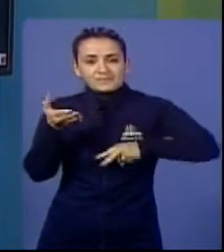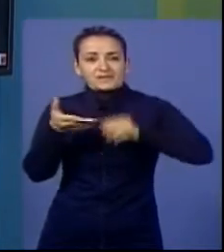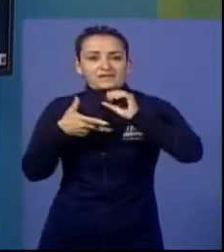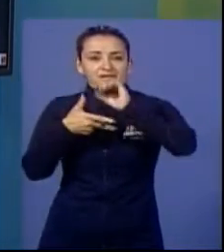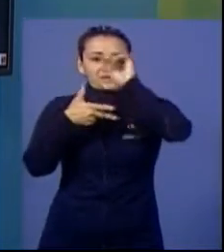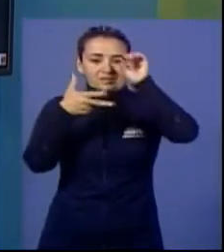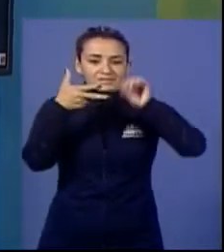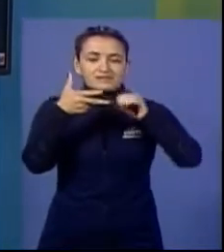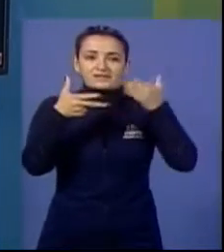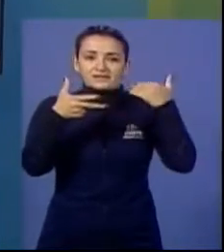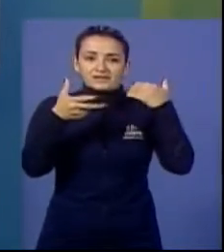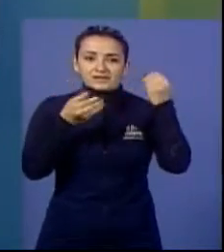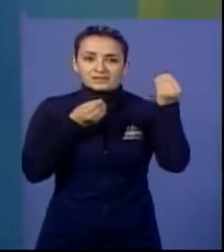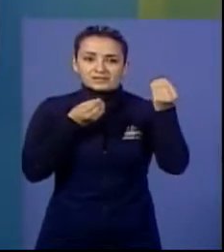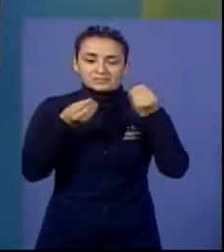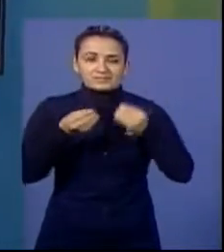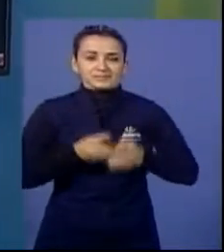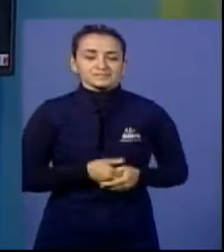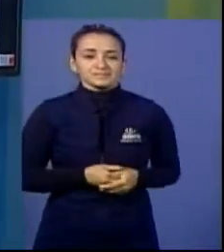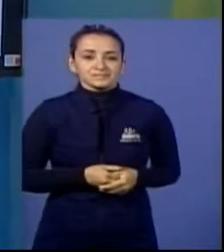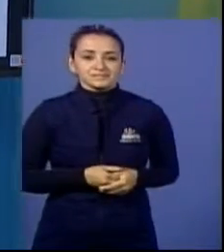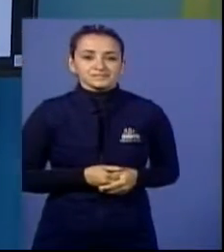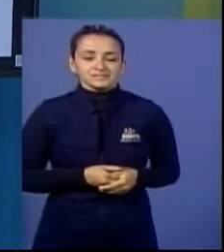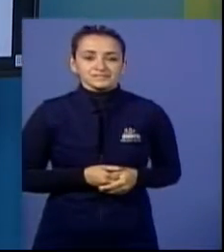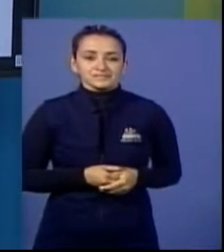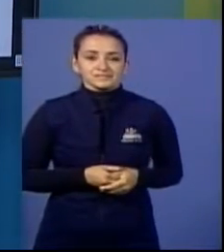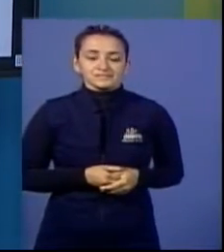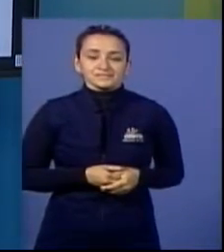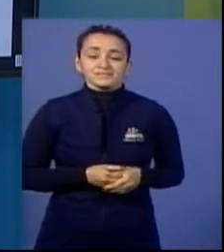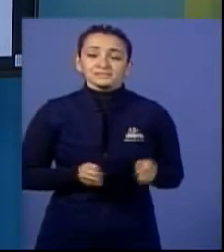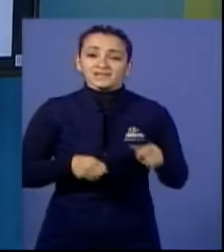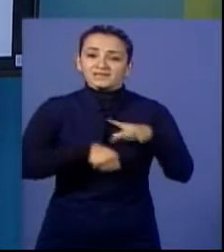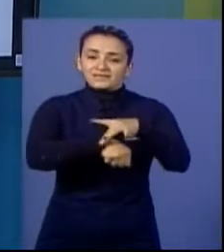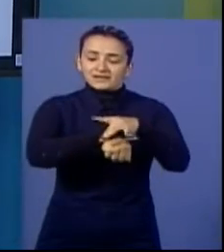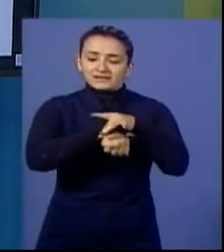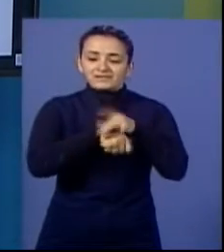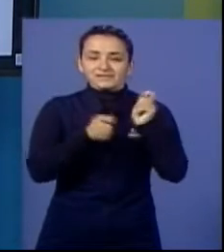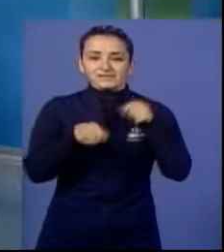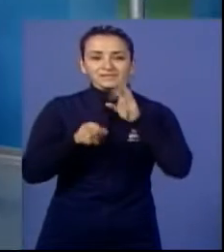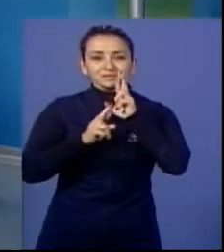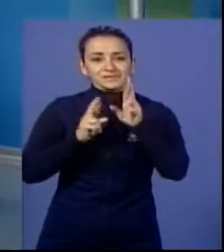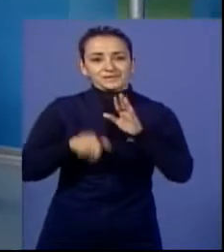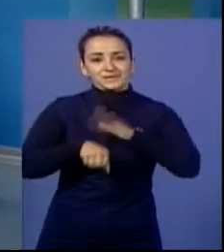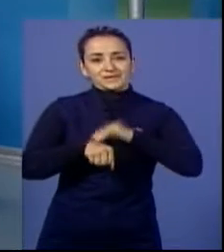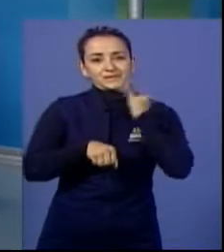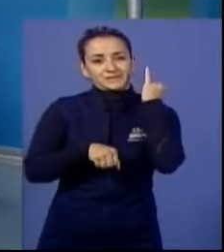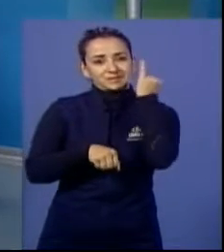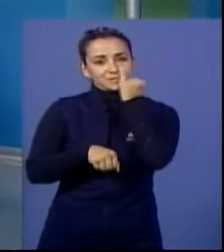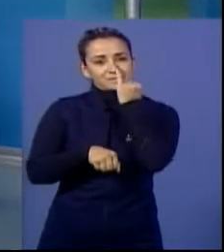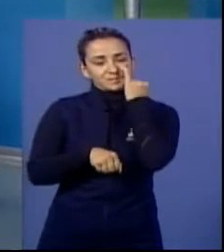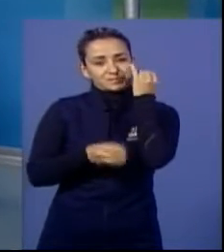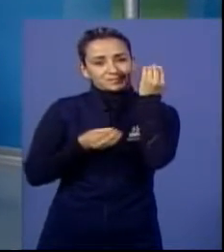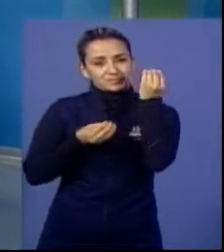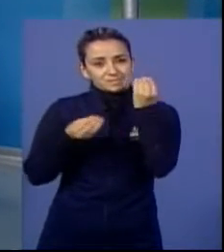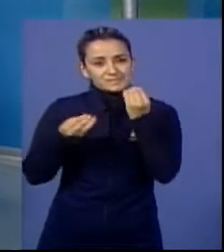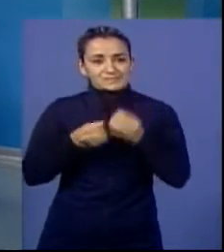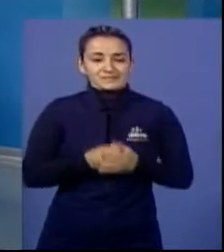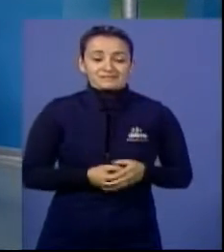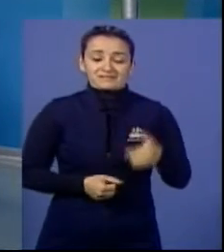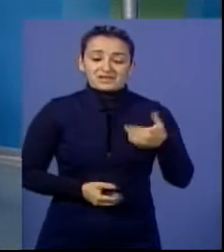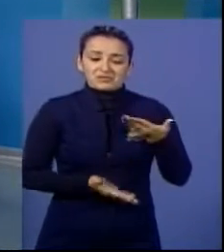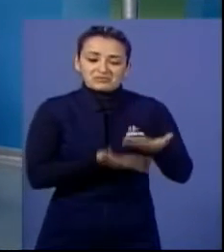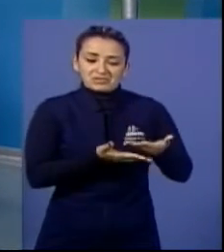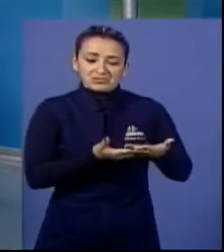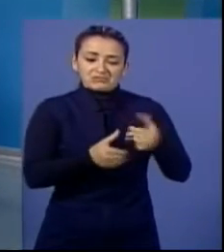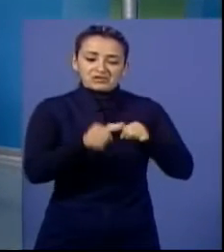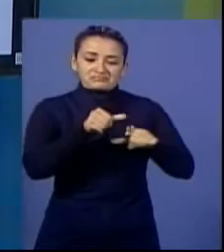Daí, o que acontece? O que acontece é que você fica seguro com relação a isso, que é o que interessa. Né? Feito? Bacana, eu estou tendo aula grátis. Na hora